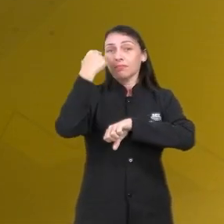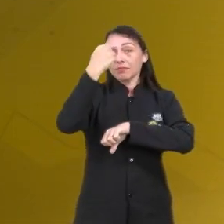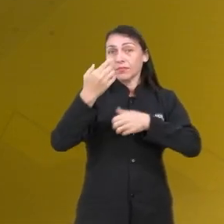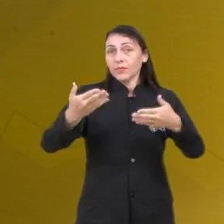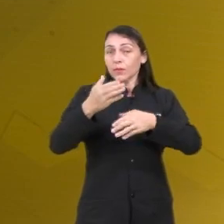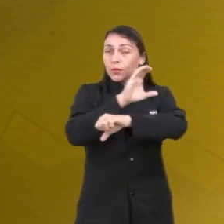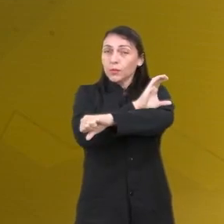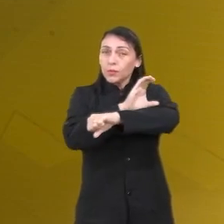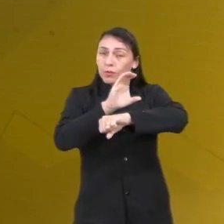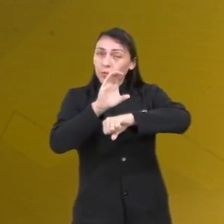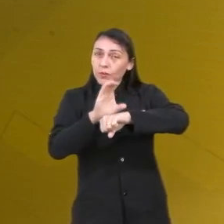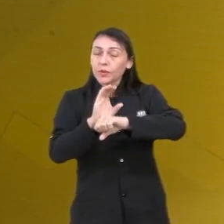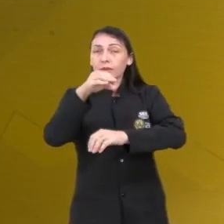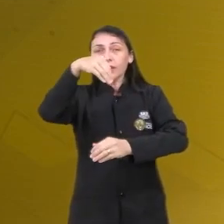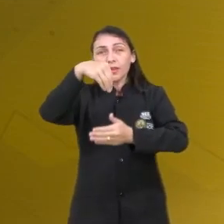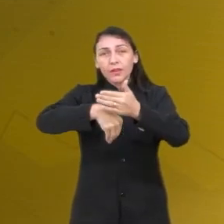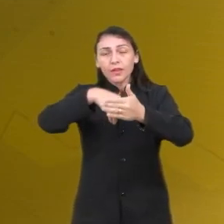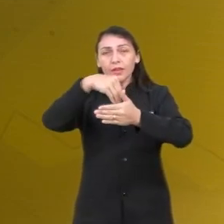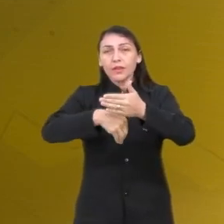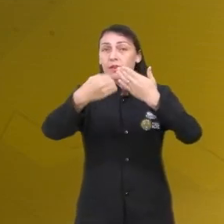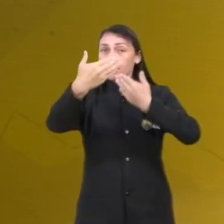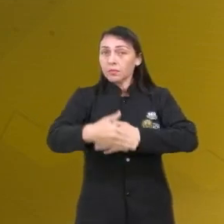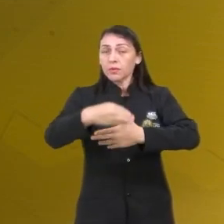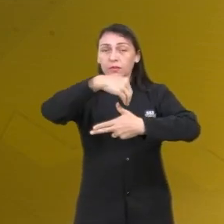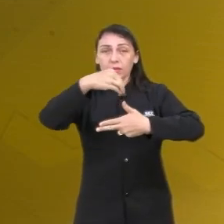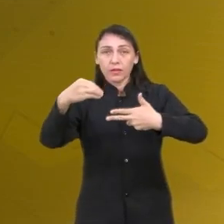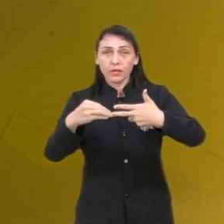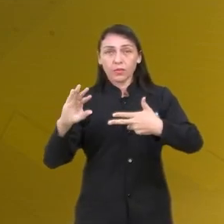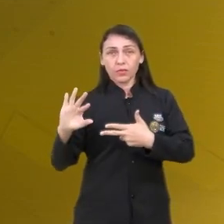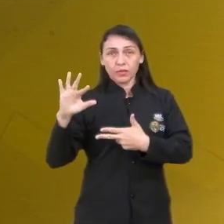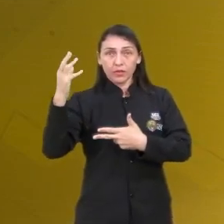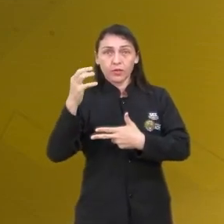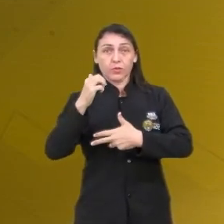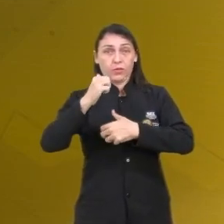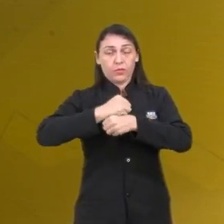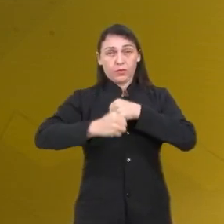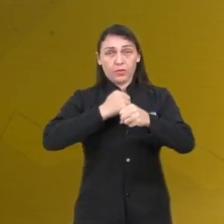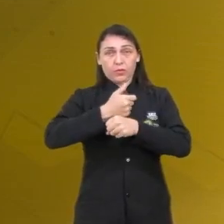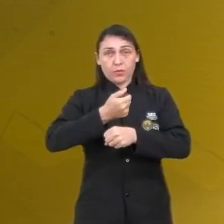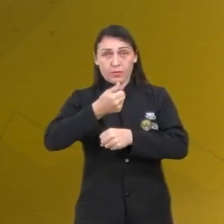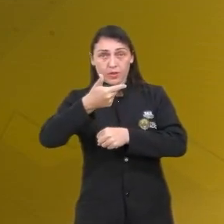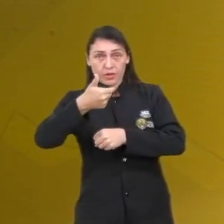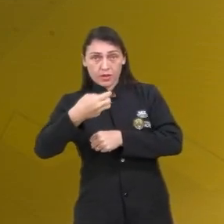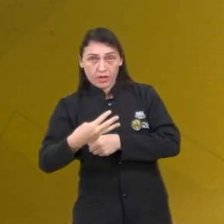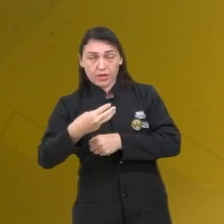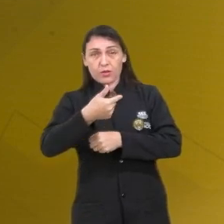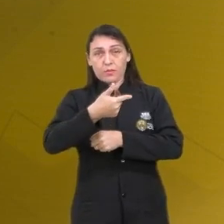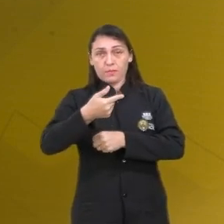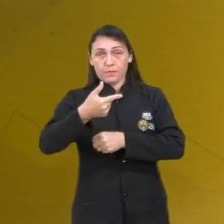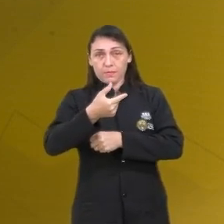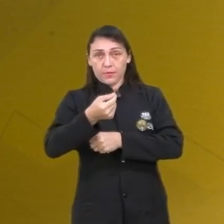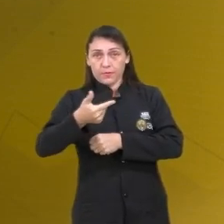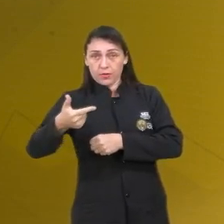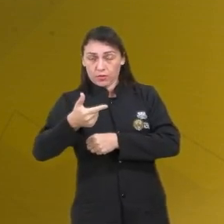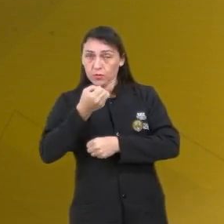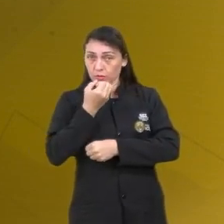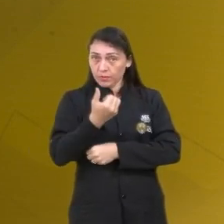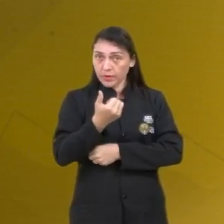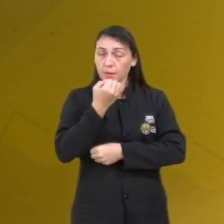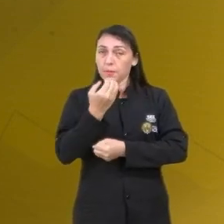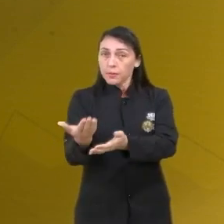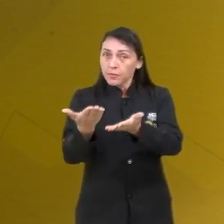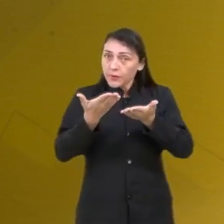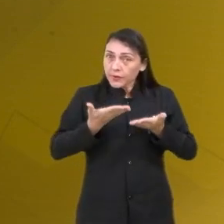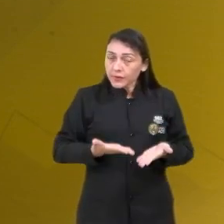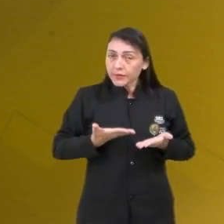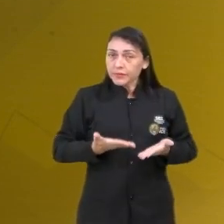de cultura dentro das provas do ENEM que aconteceram nos anos de 2013 e 2022. Tudo bem? Sejam todos